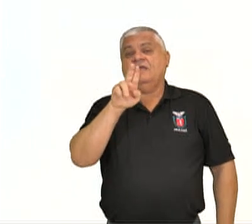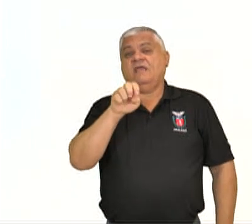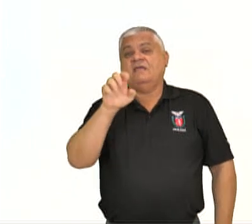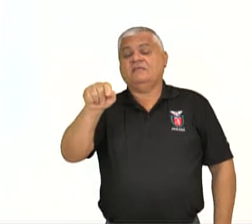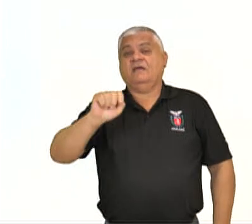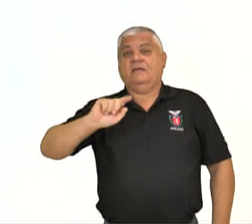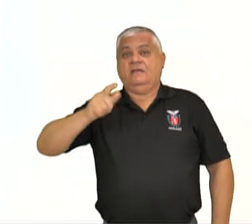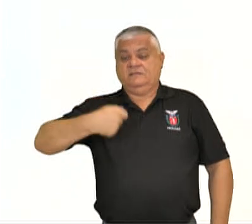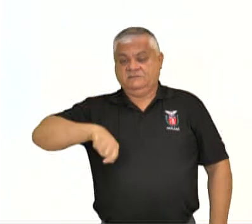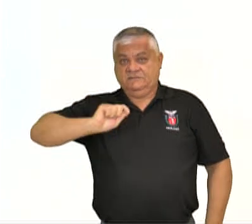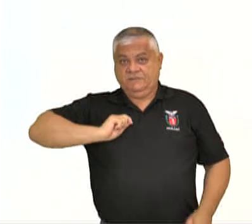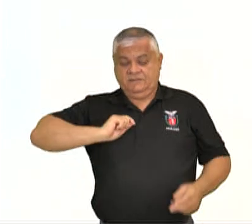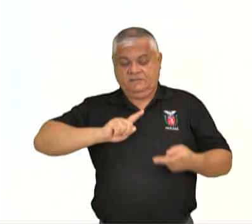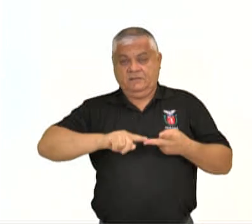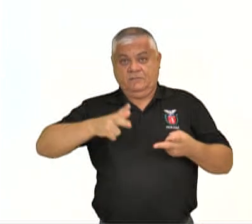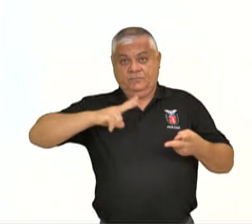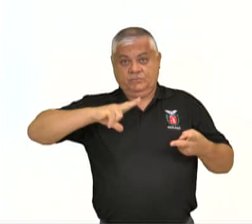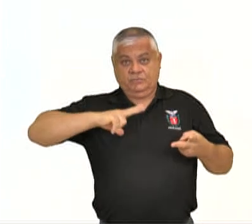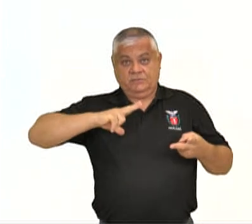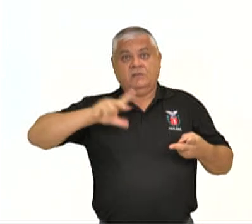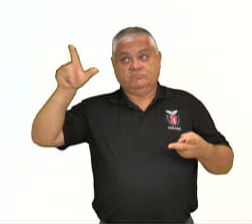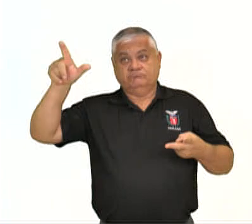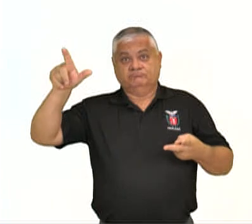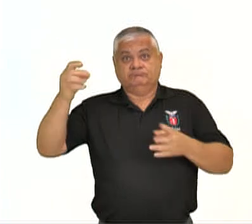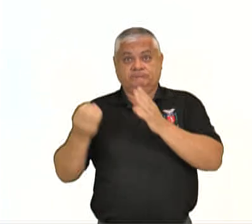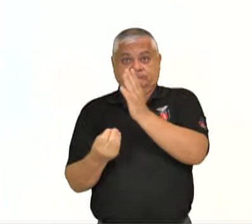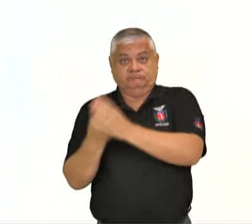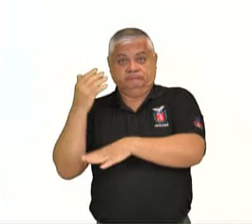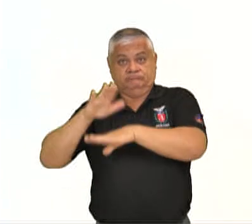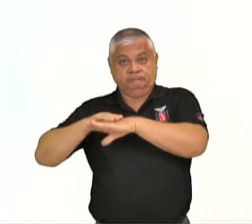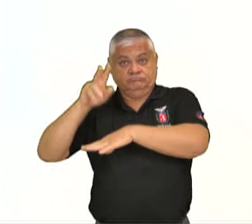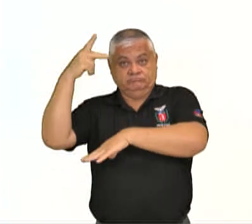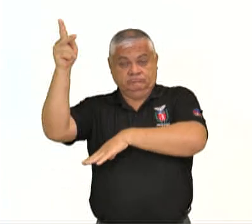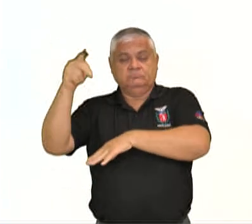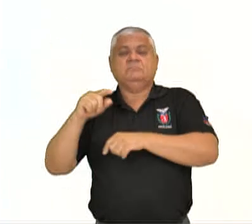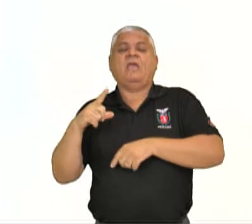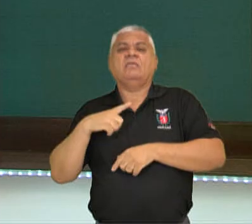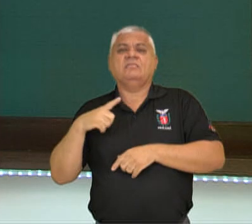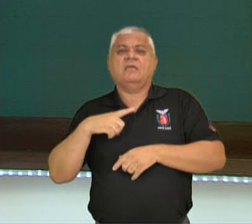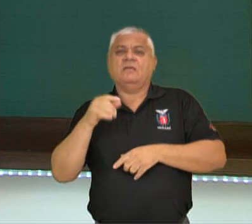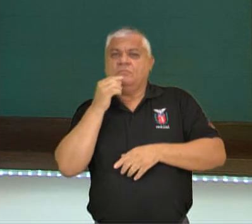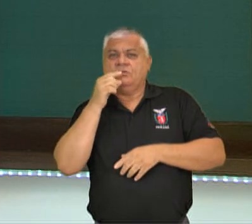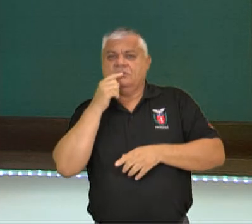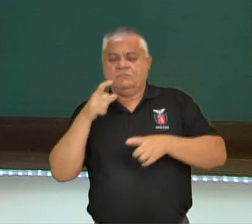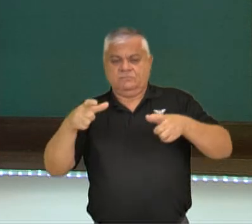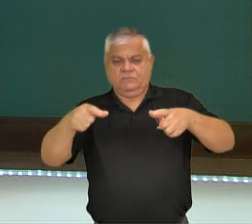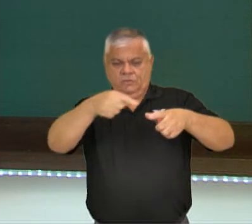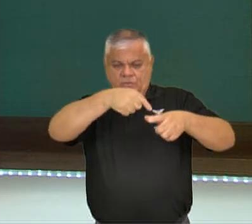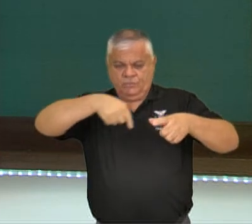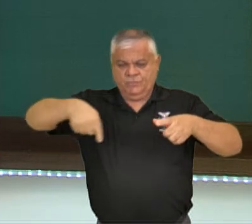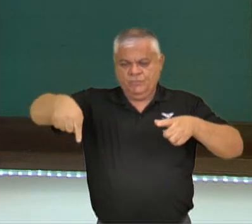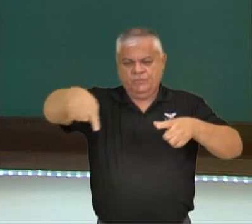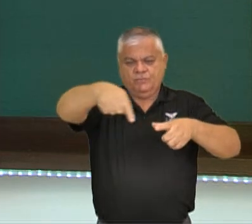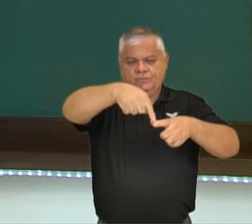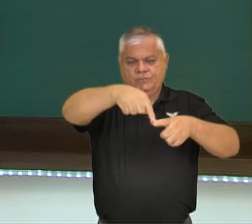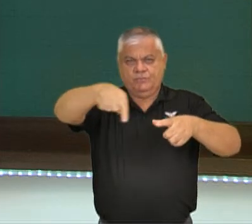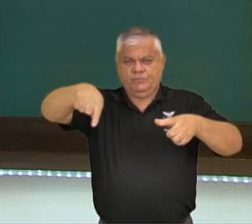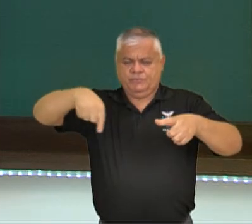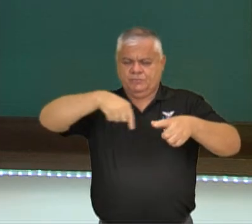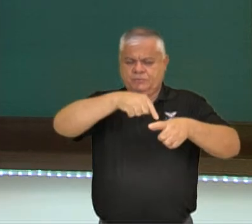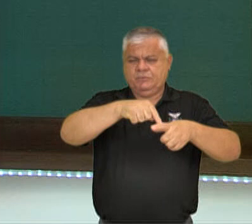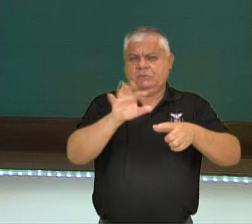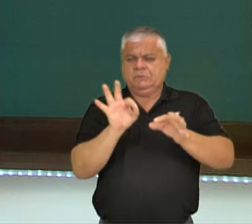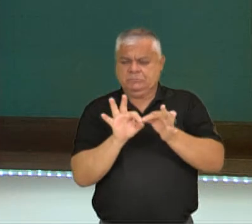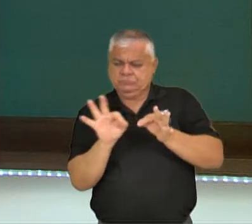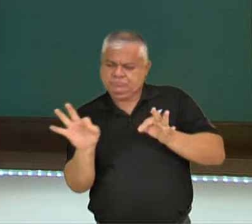de Portugal, como a gente viu, e ele possui uma dimensão de diâmetro que fica aí